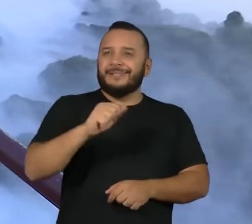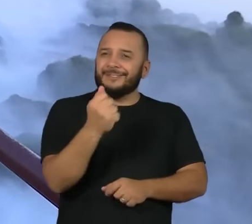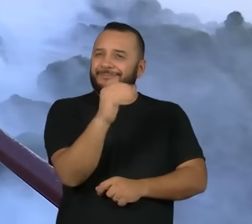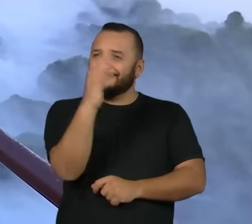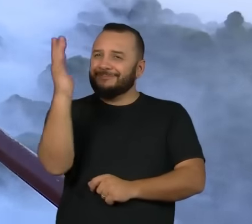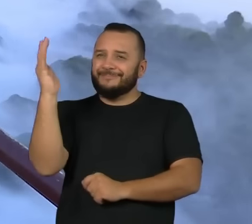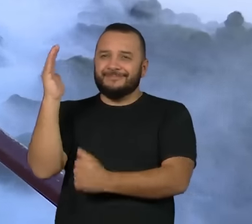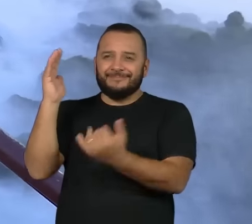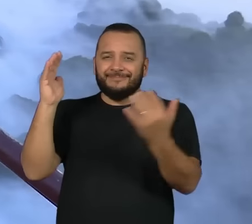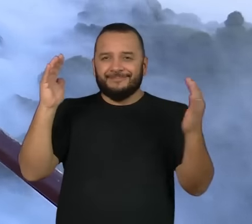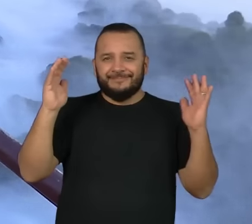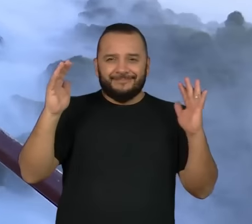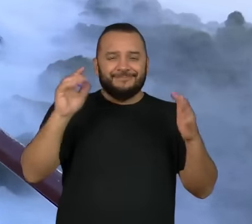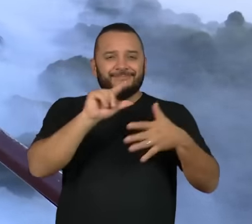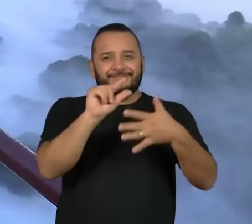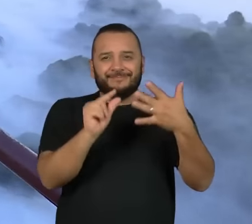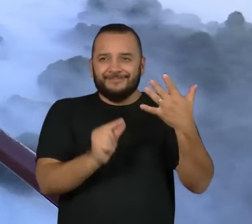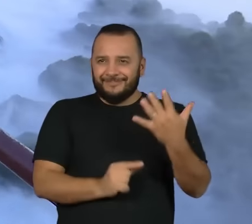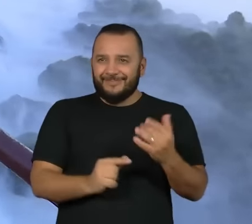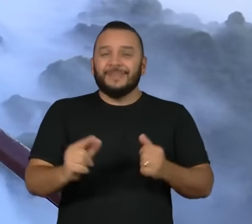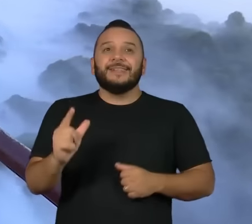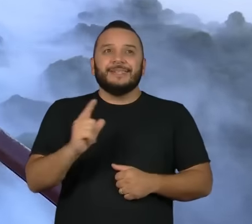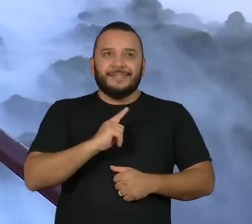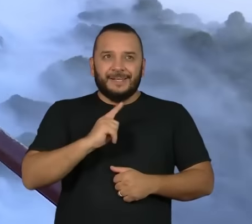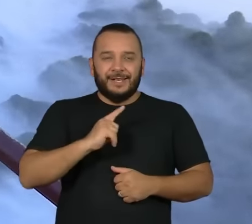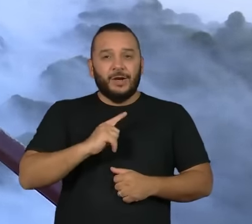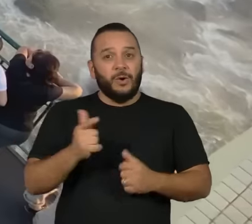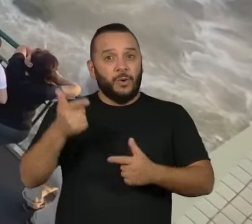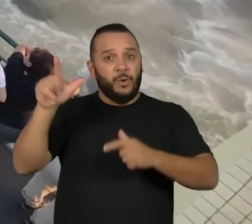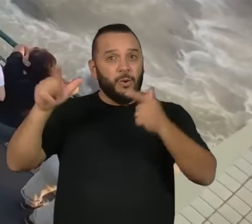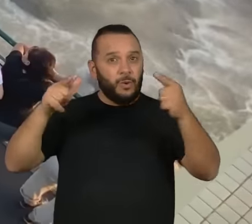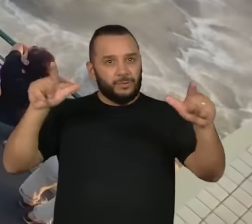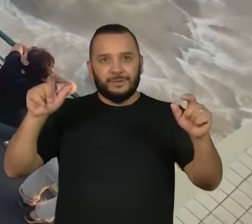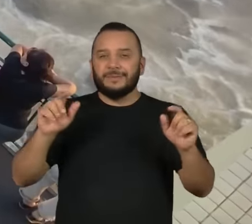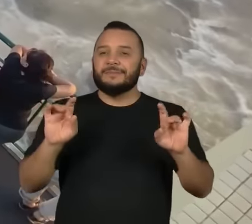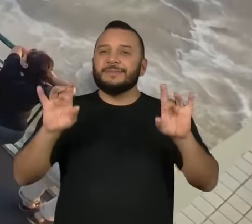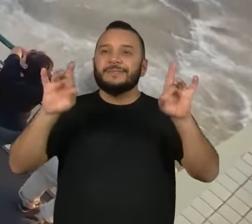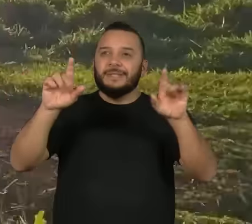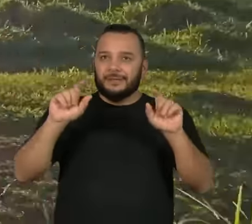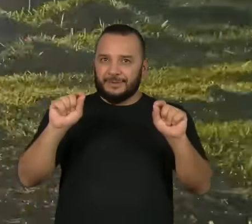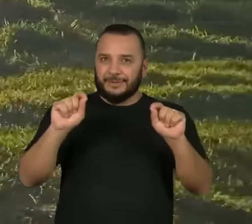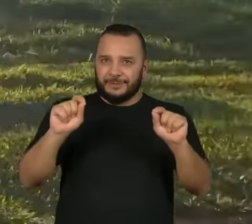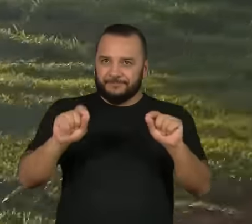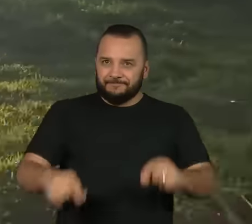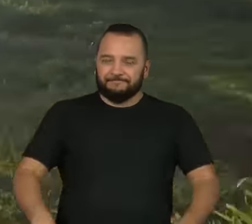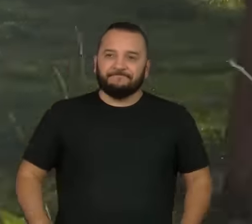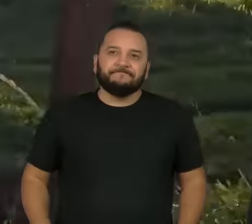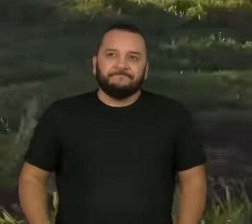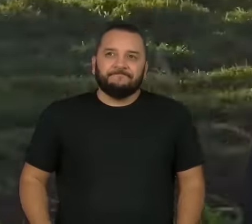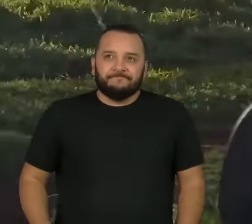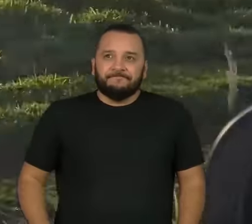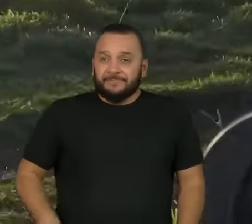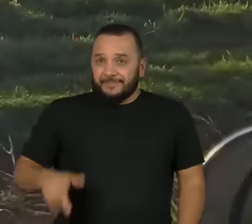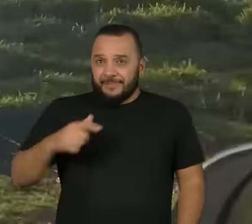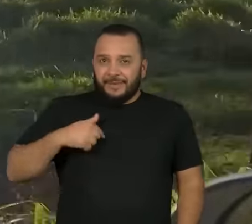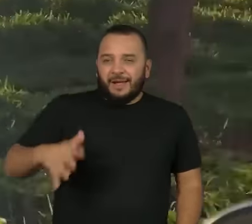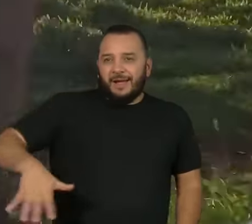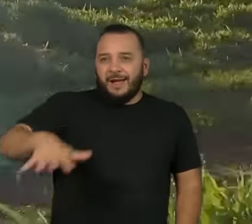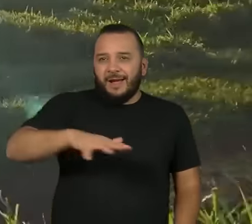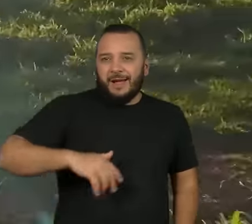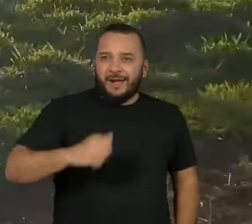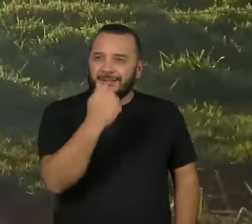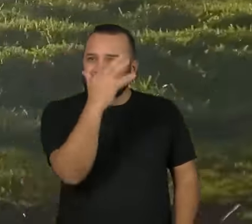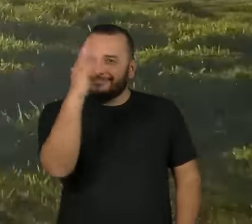Mata Atlântica existem muitos outros atrativos. Isso aqui é um manto florestal, é uma